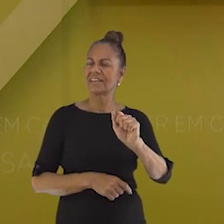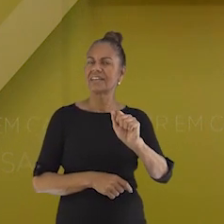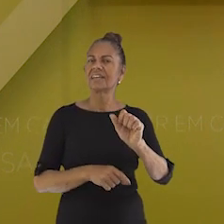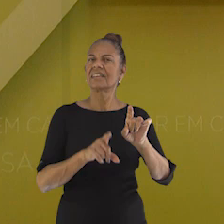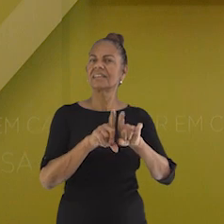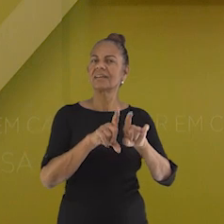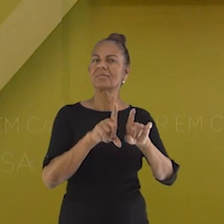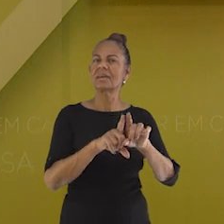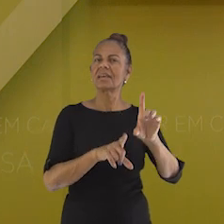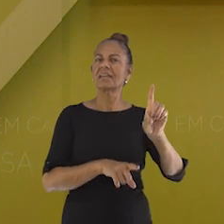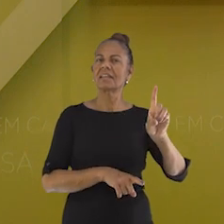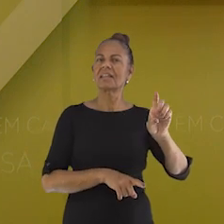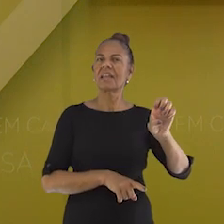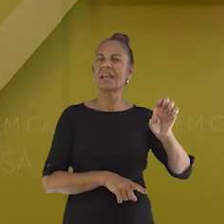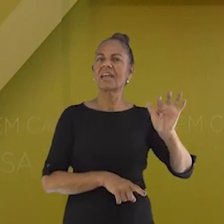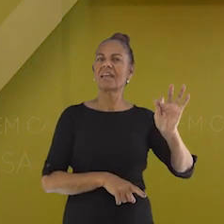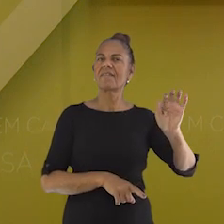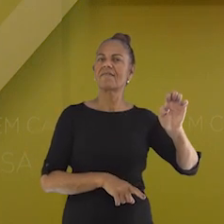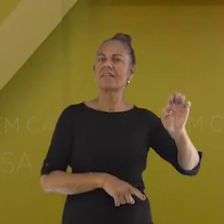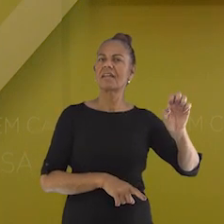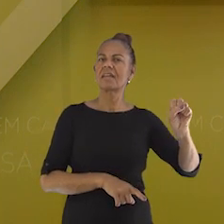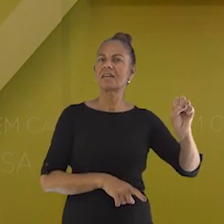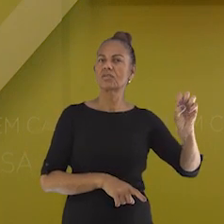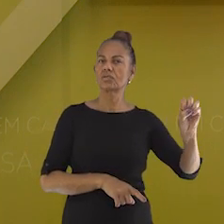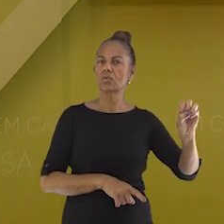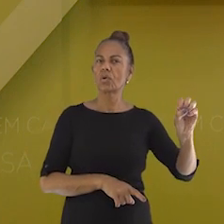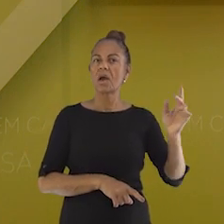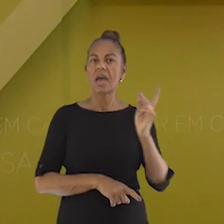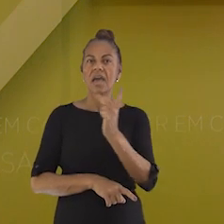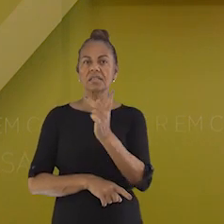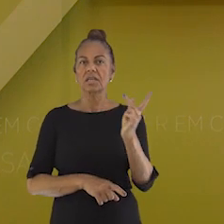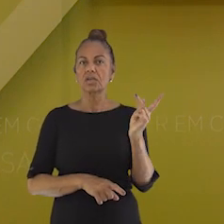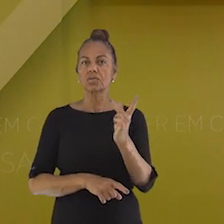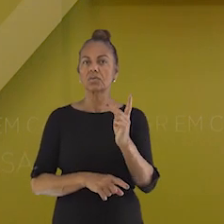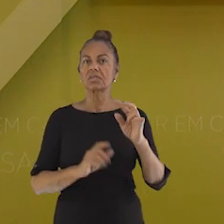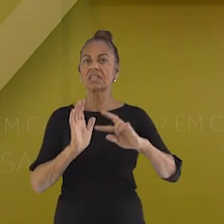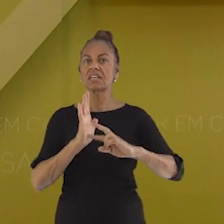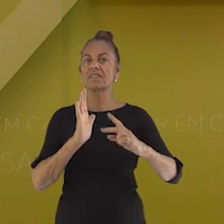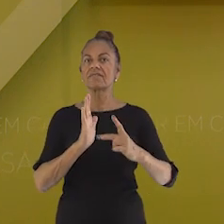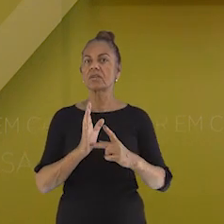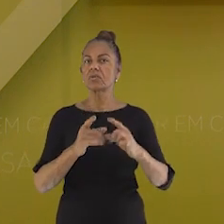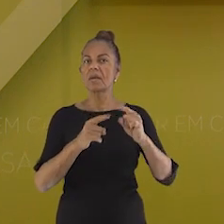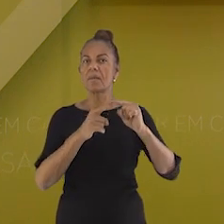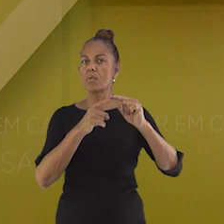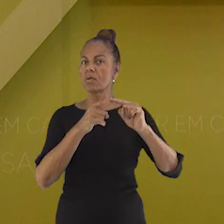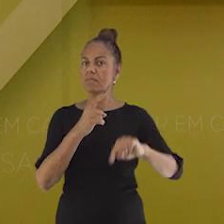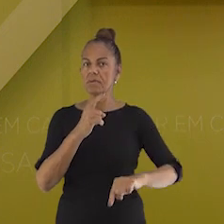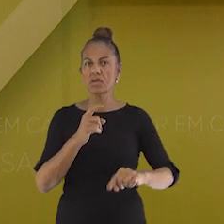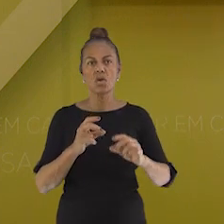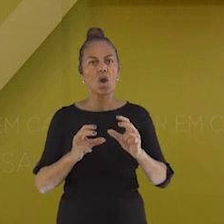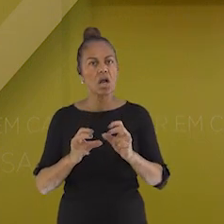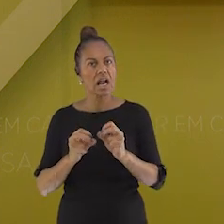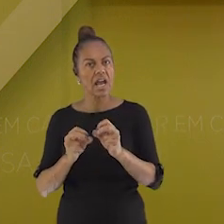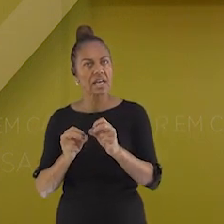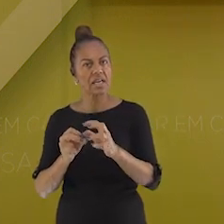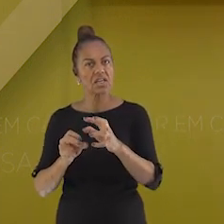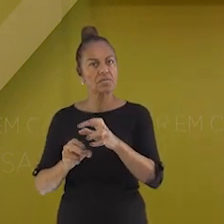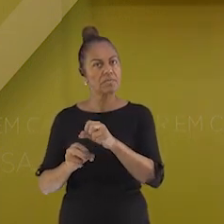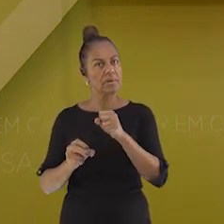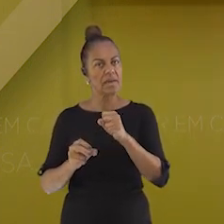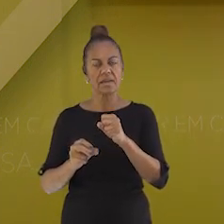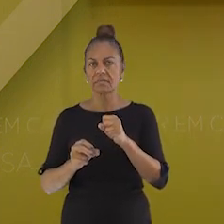vocês sabem o que significa cada uma dessas proibições? A andada é o